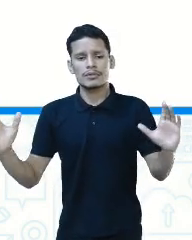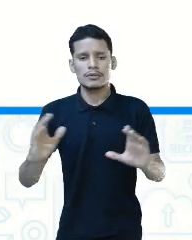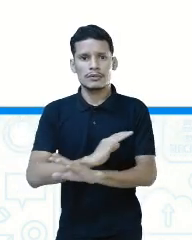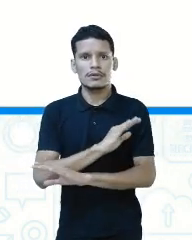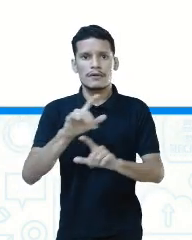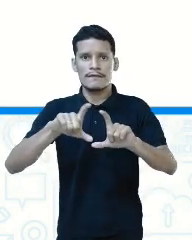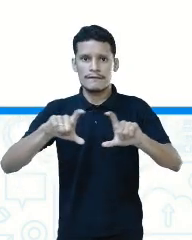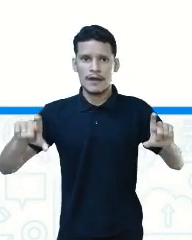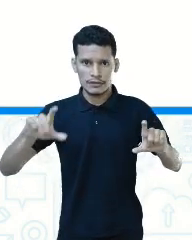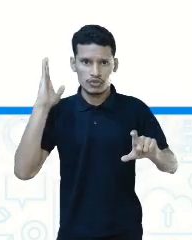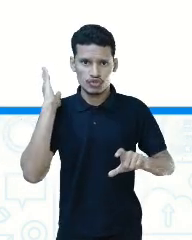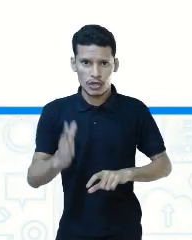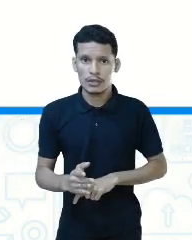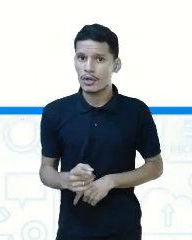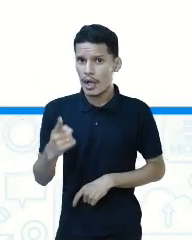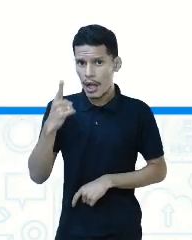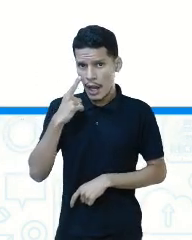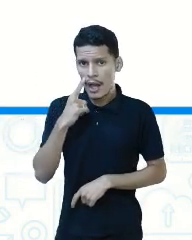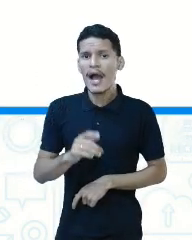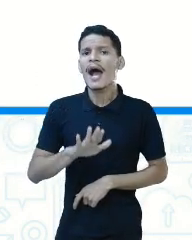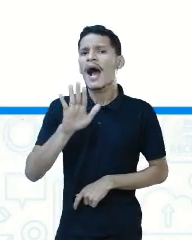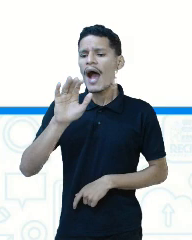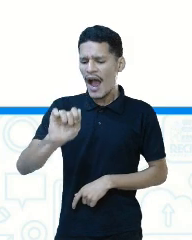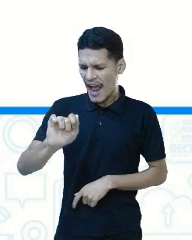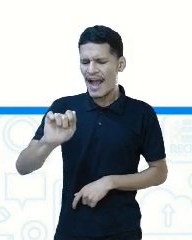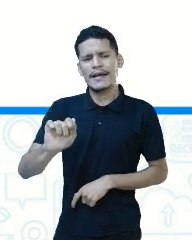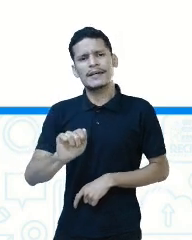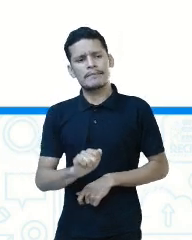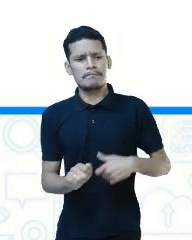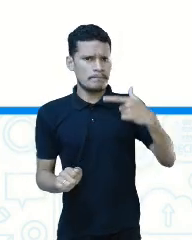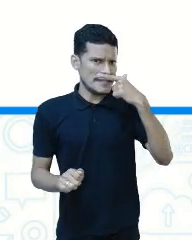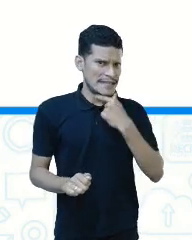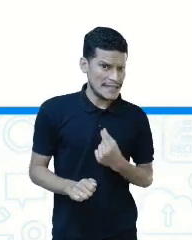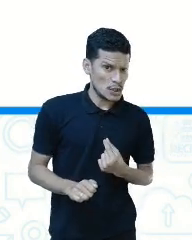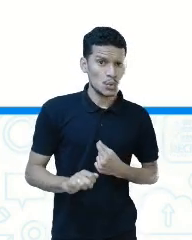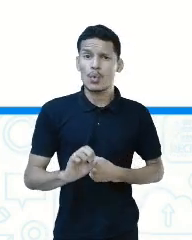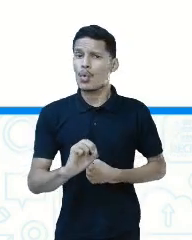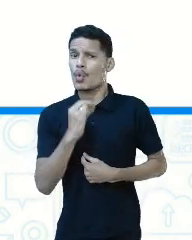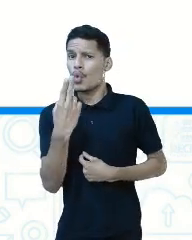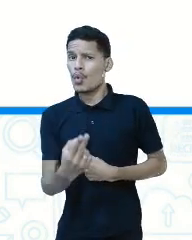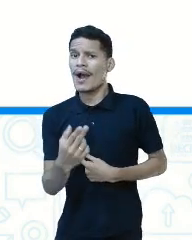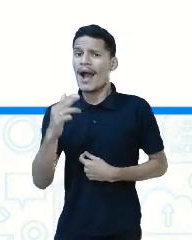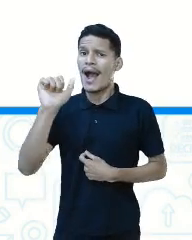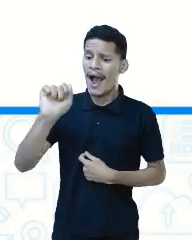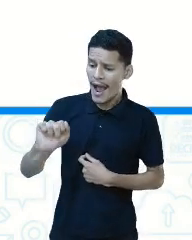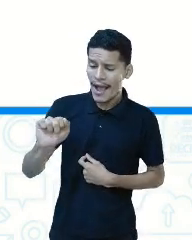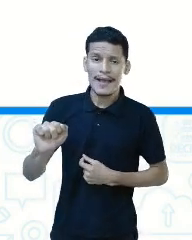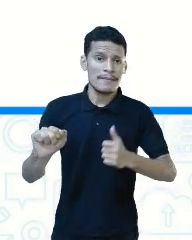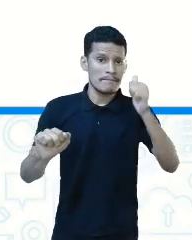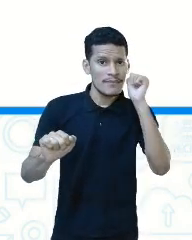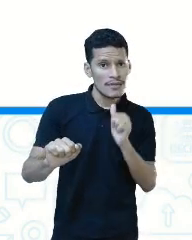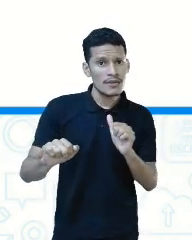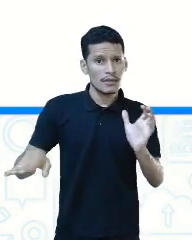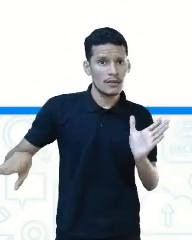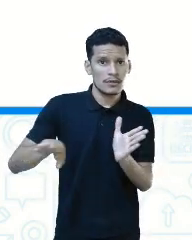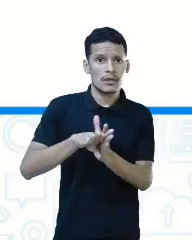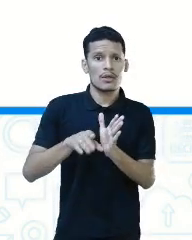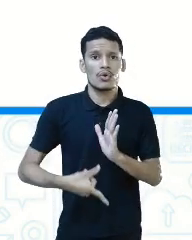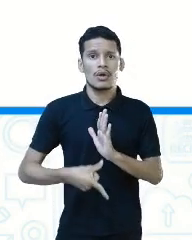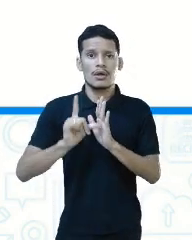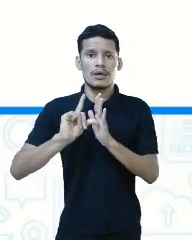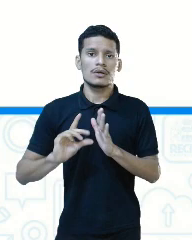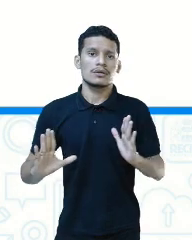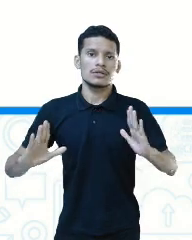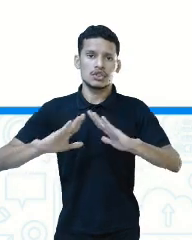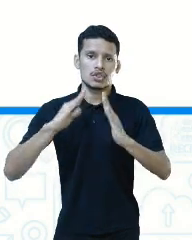corretamente? A, menino chegou cedo da escola, ou a menina chegou cedo da escola? E